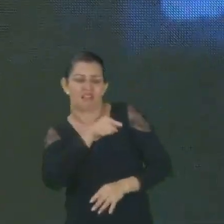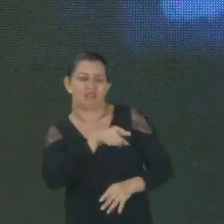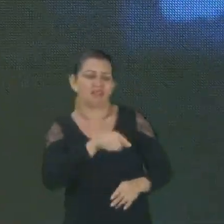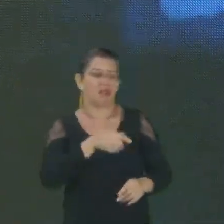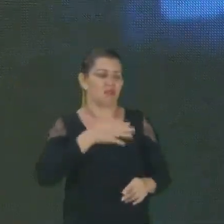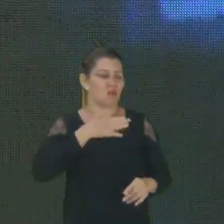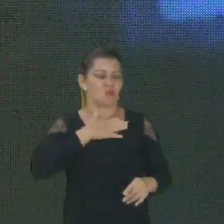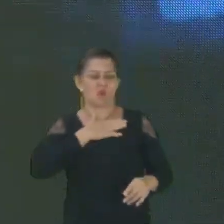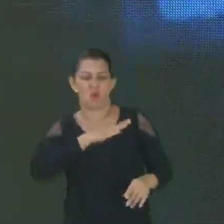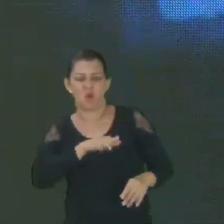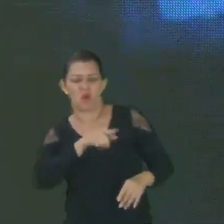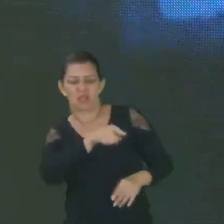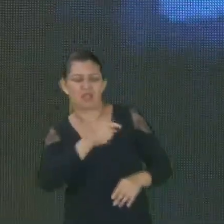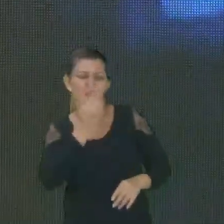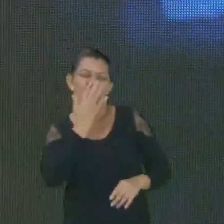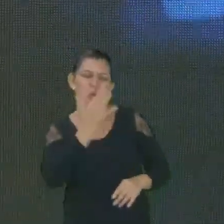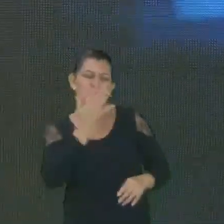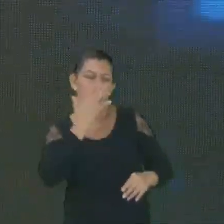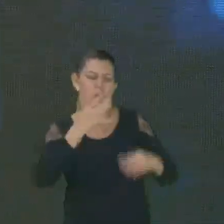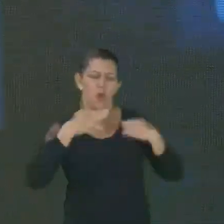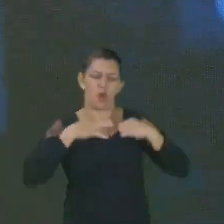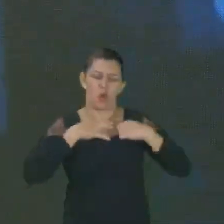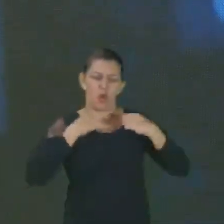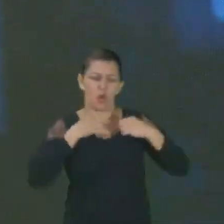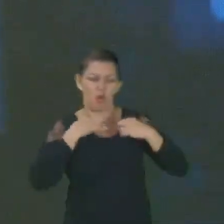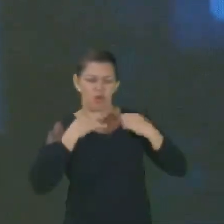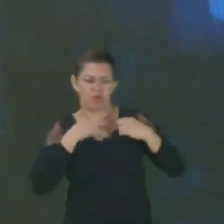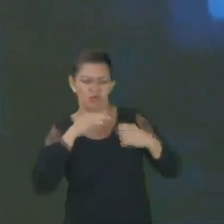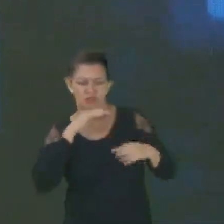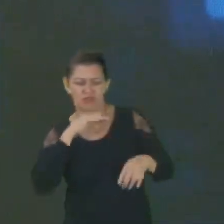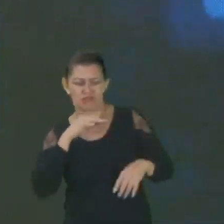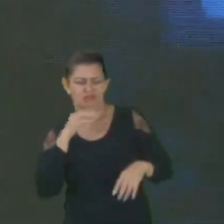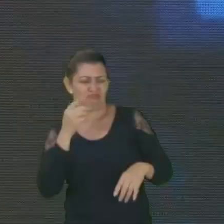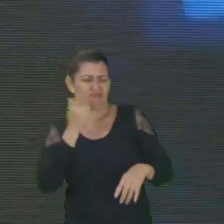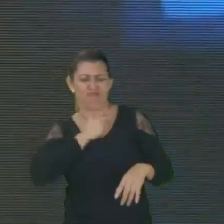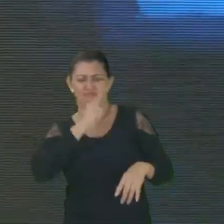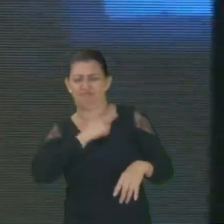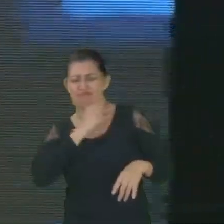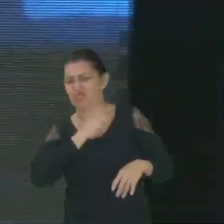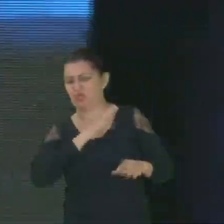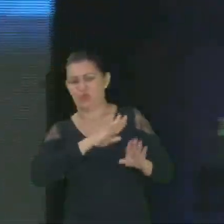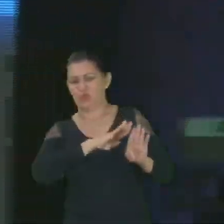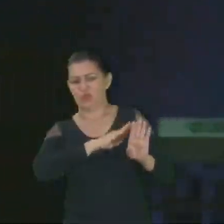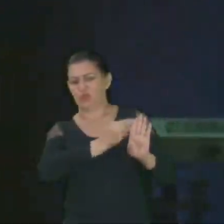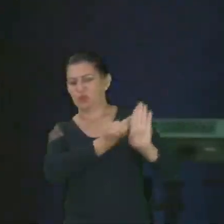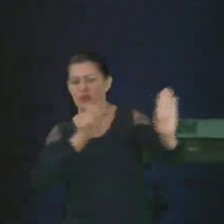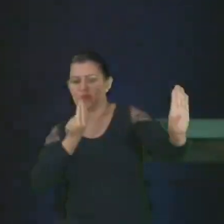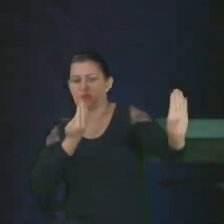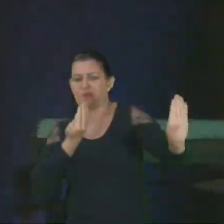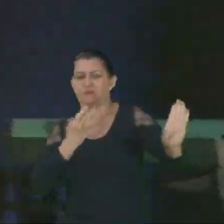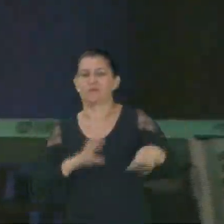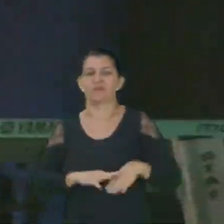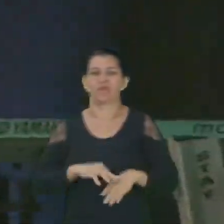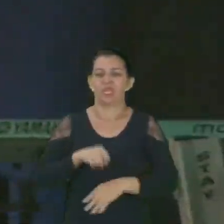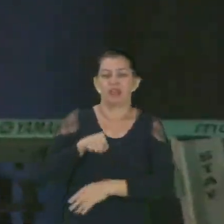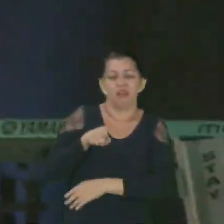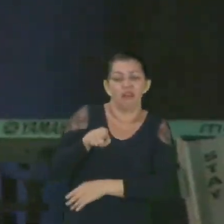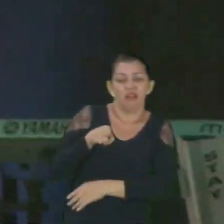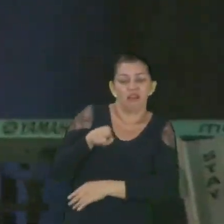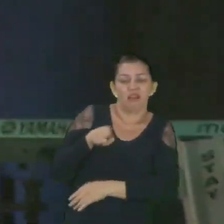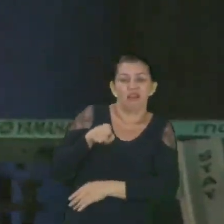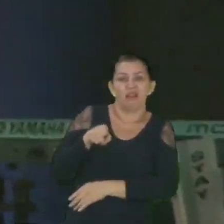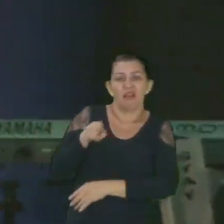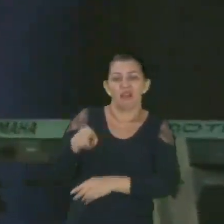muito da cor do vestido que ela veste. Não, eu não vou andar com aquele irmão não, porque eu não gosto do time